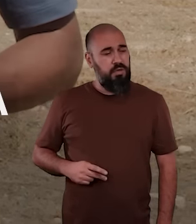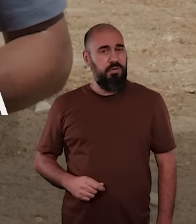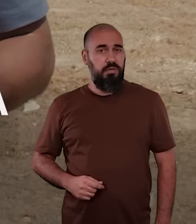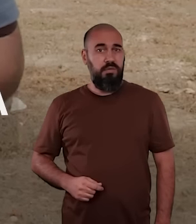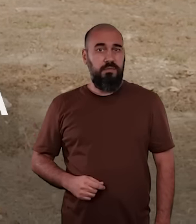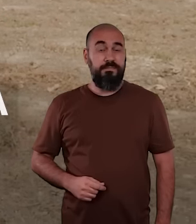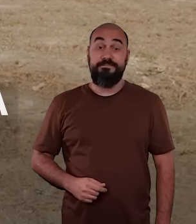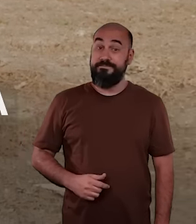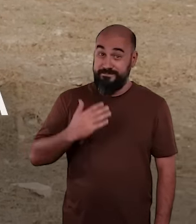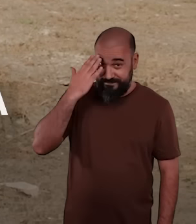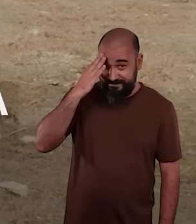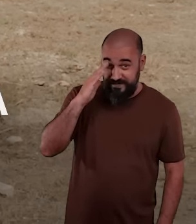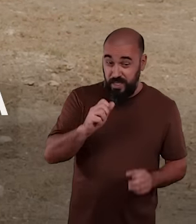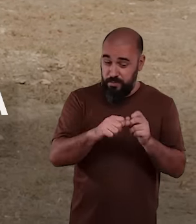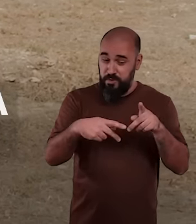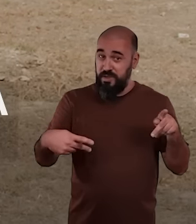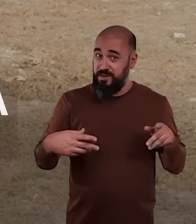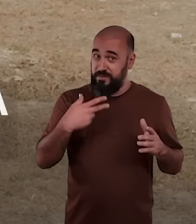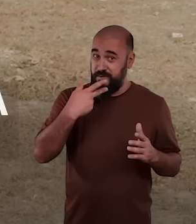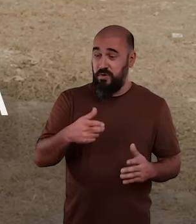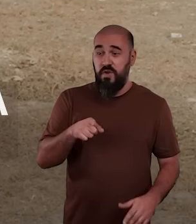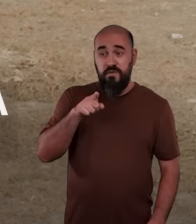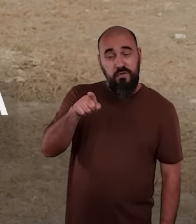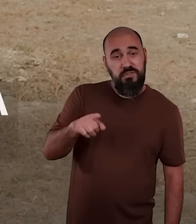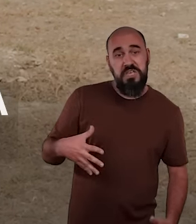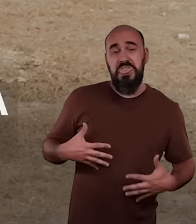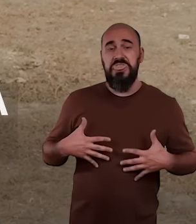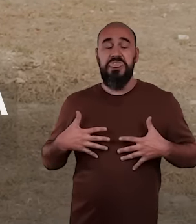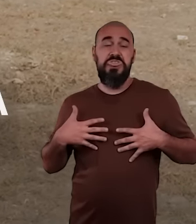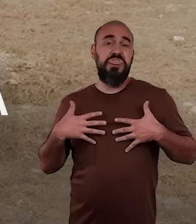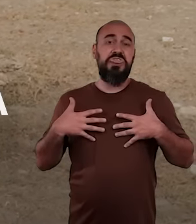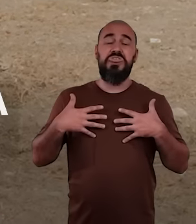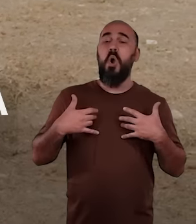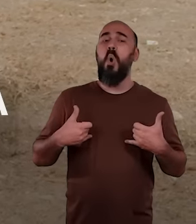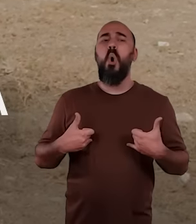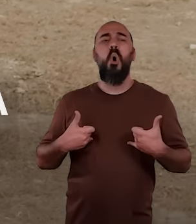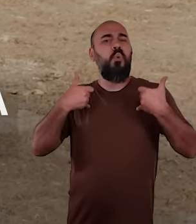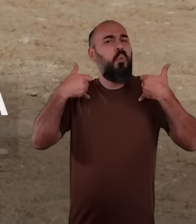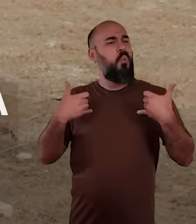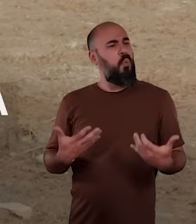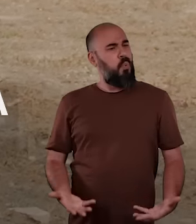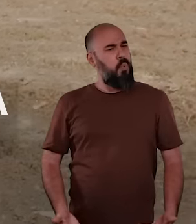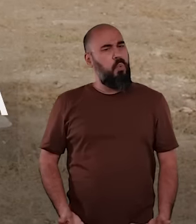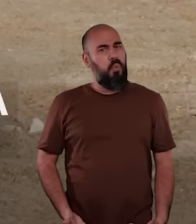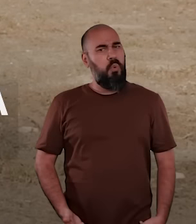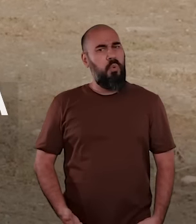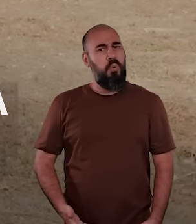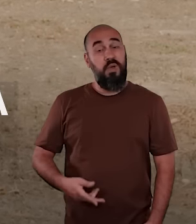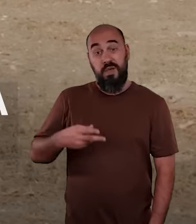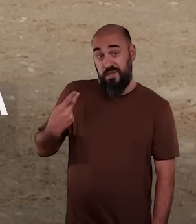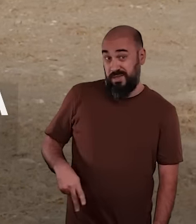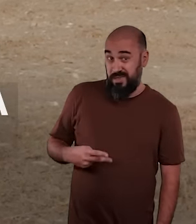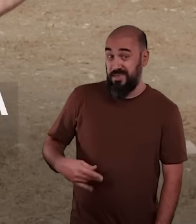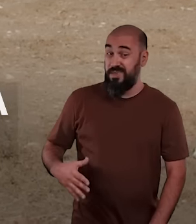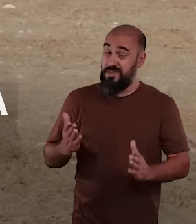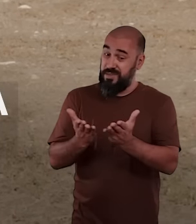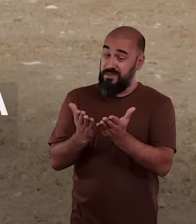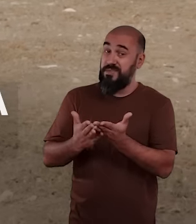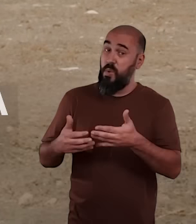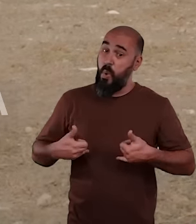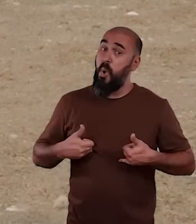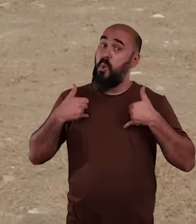você entende por que o Apocalipse foi tão enfático em advertir contra o orgulho que os cristãos daqui também estavam